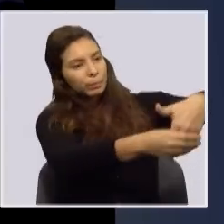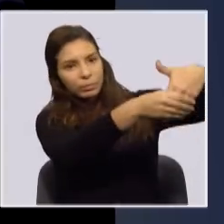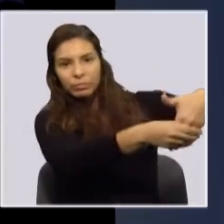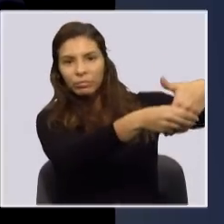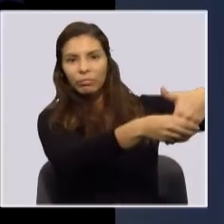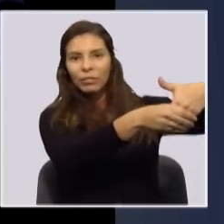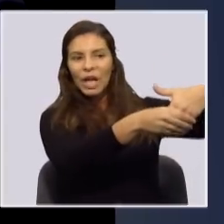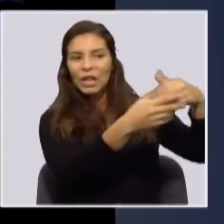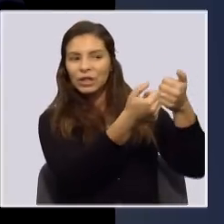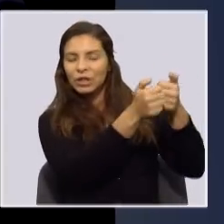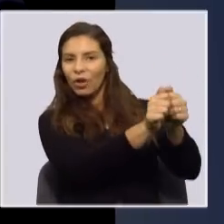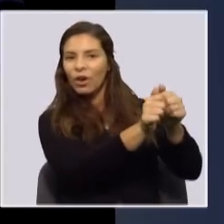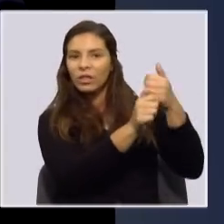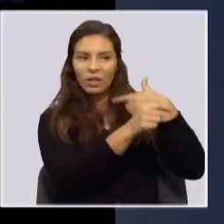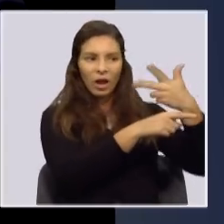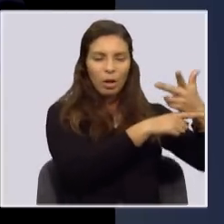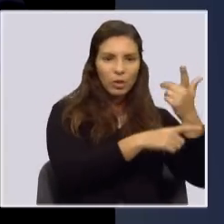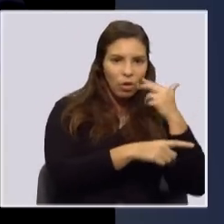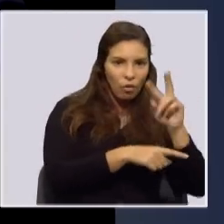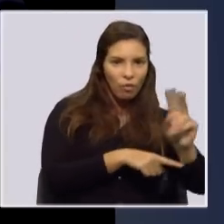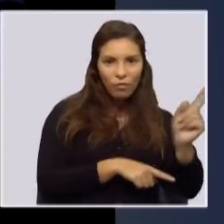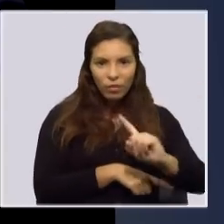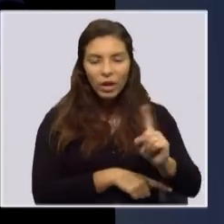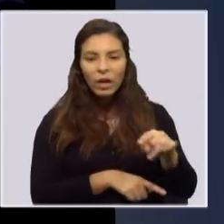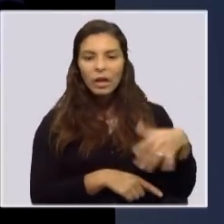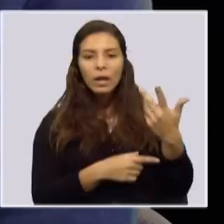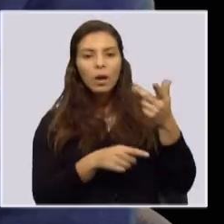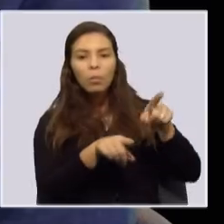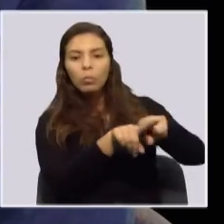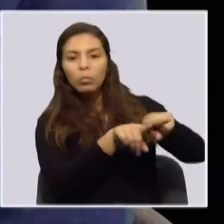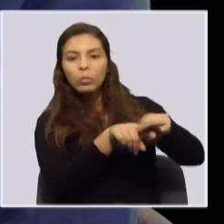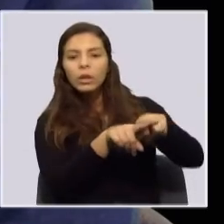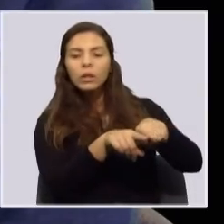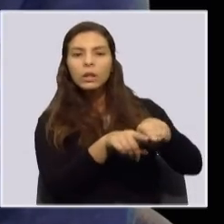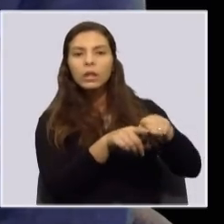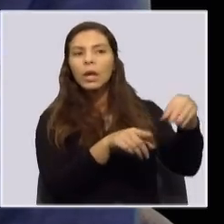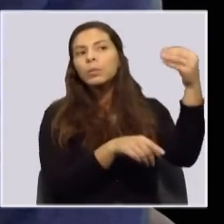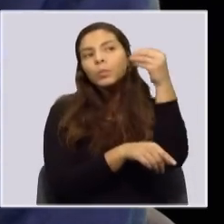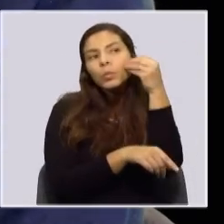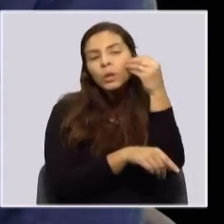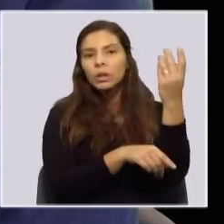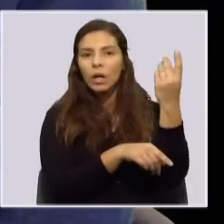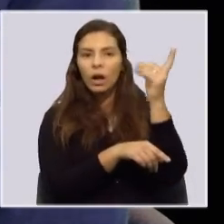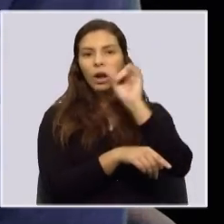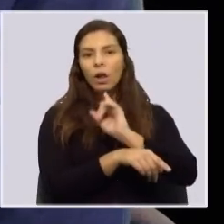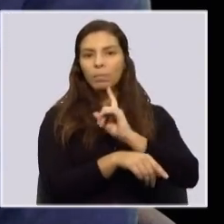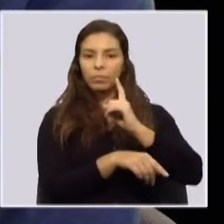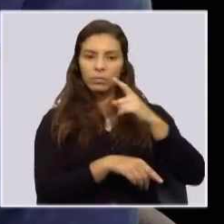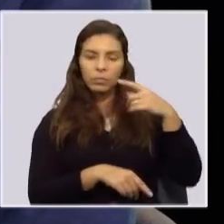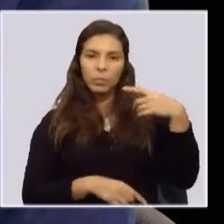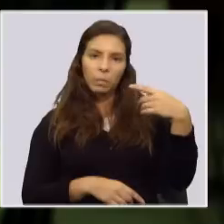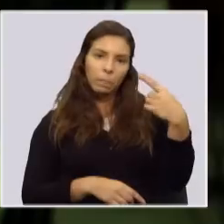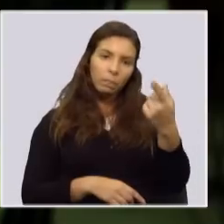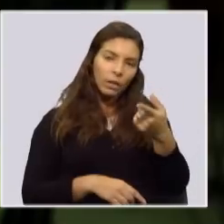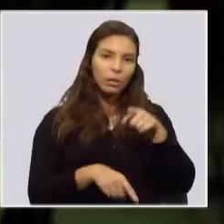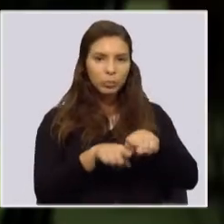um passou-bem escondido das câmaras, a política é um beijinho a uma deputada que não é suposto.